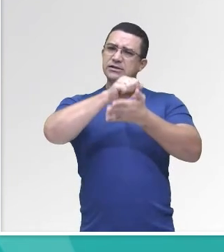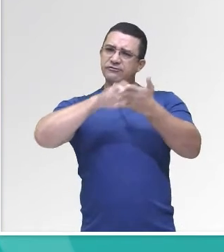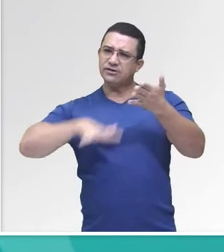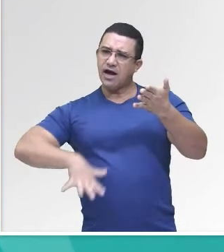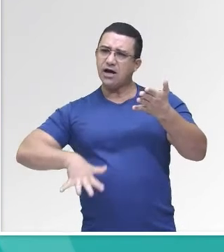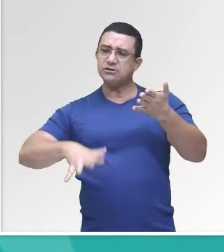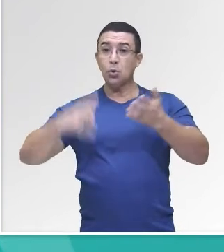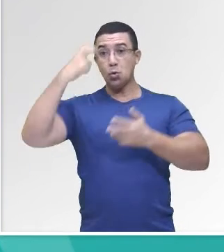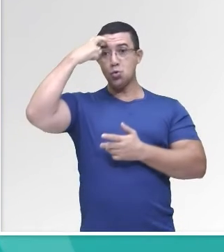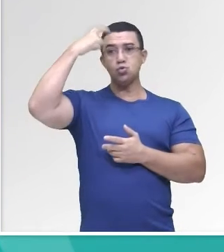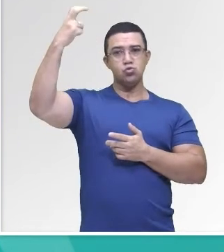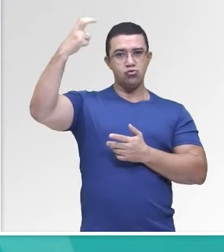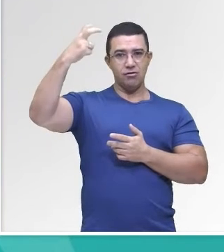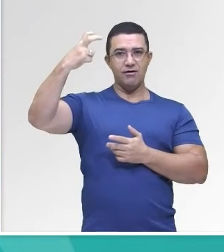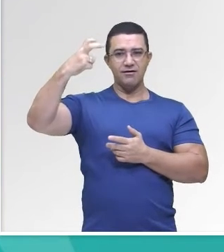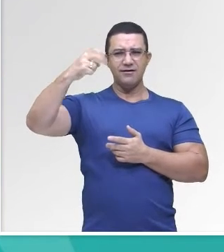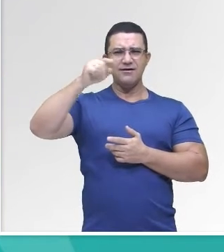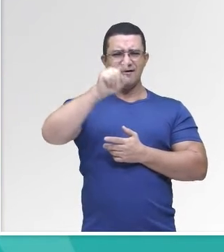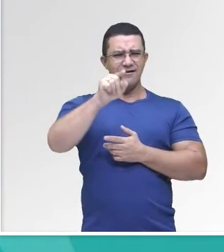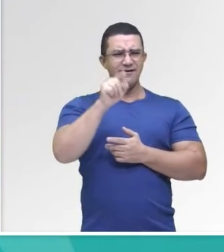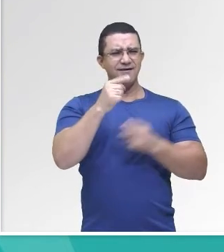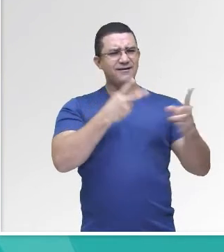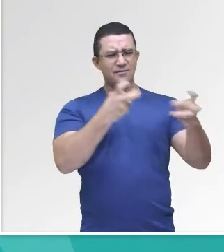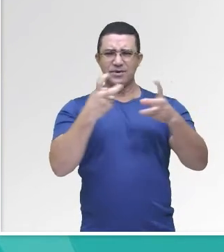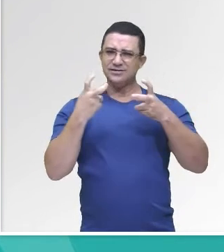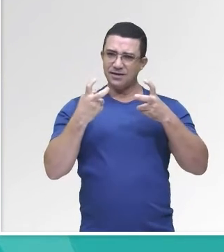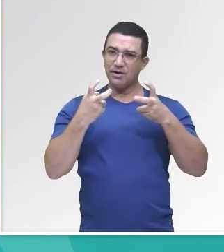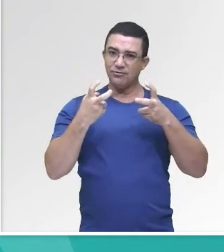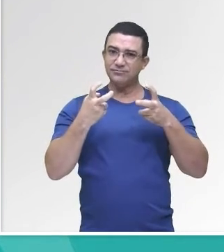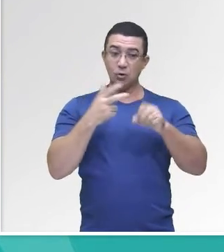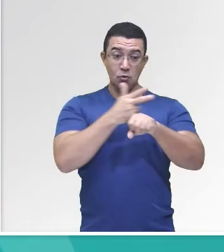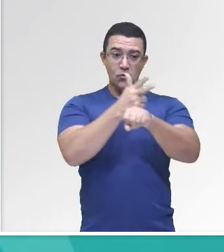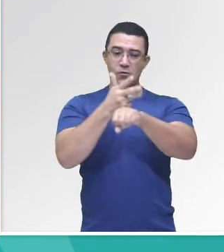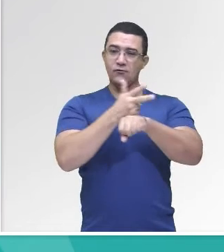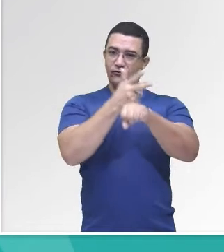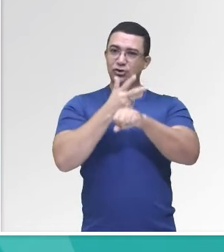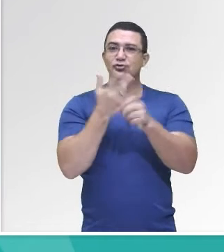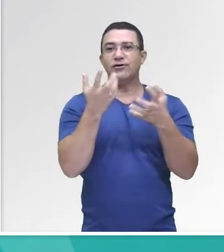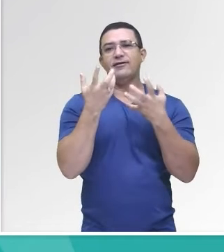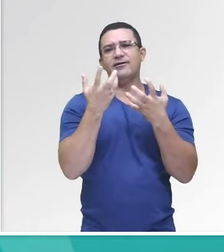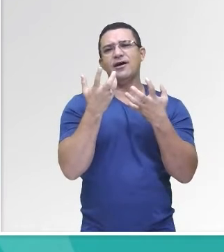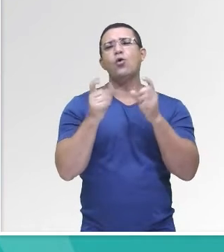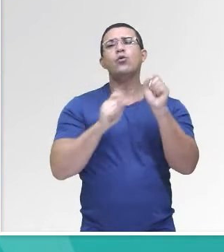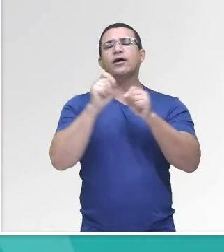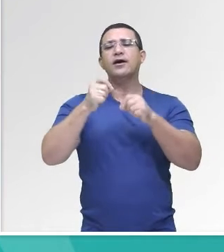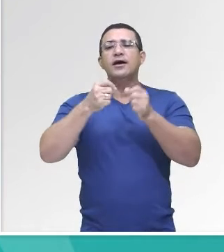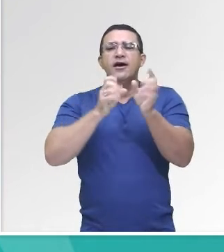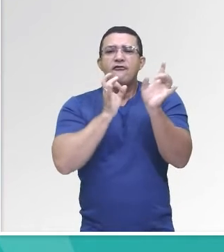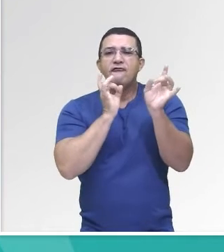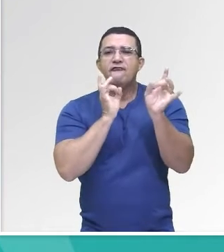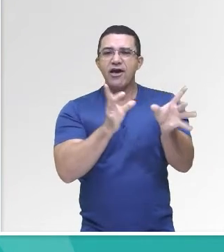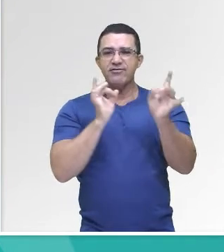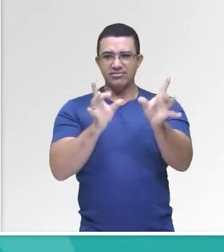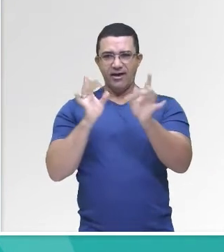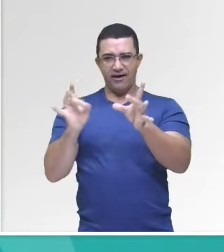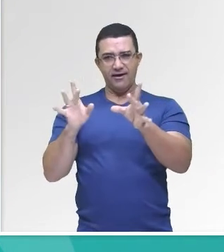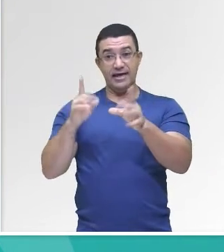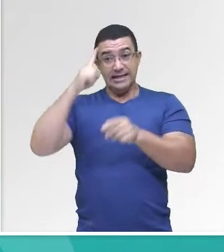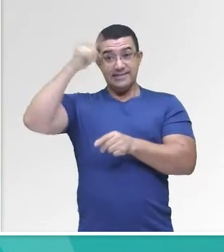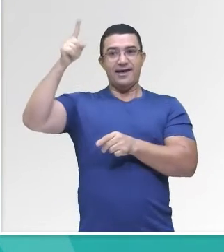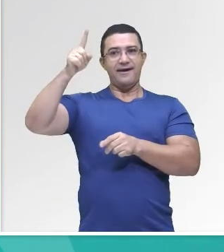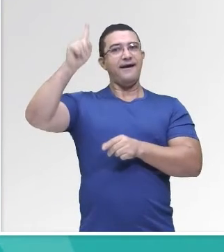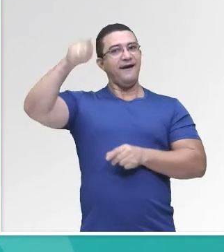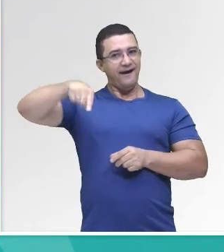é isso? Então, você observou que ele tentou vender a ideia de que é